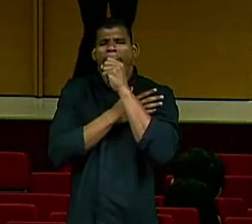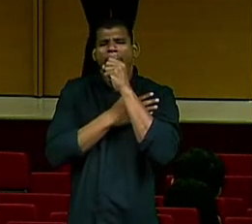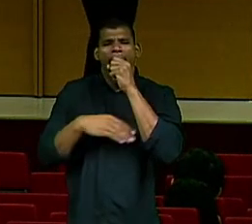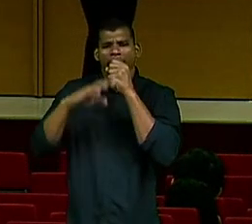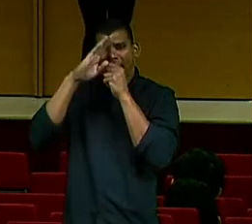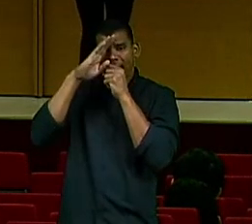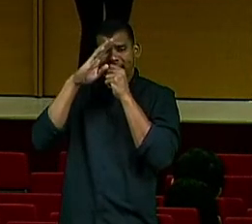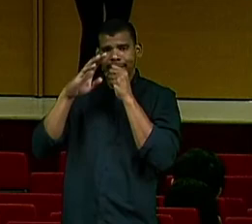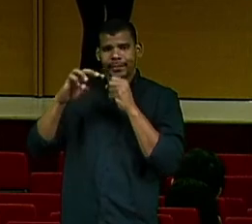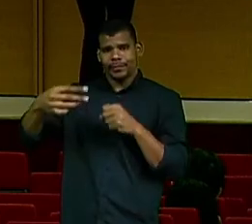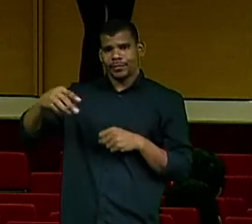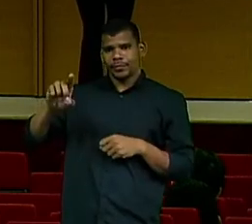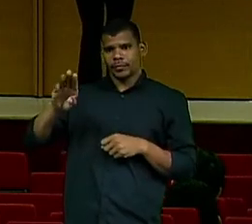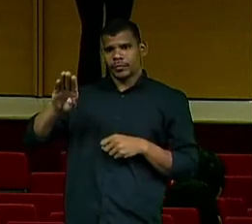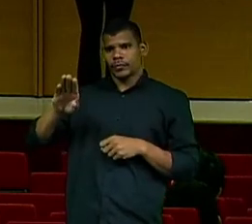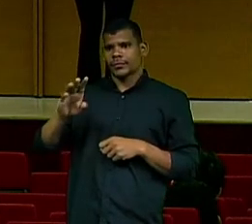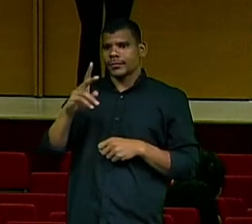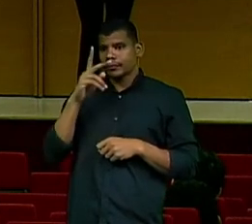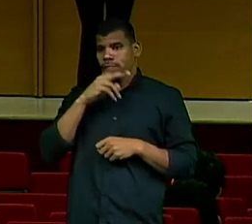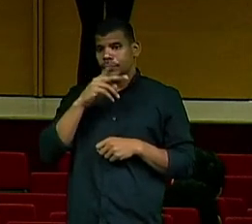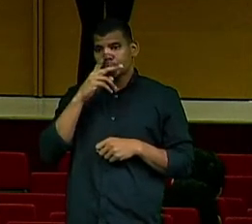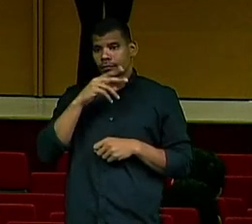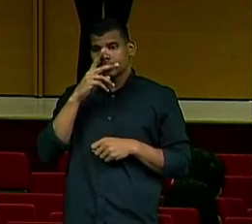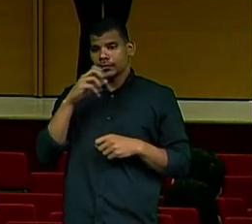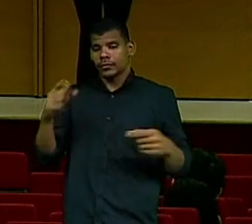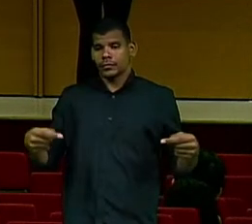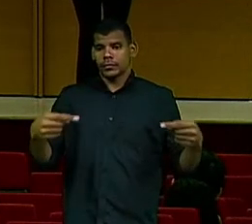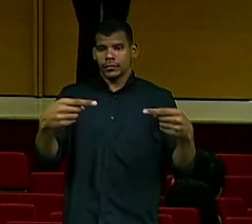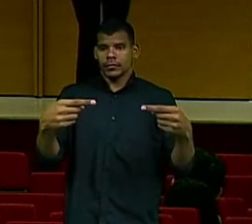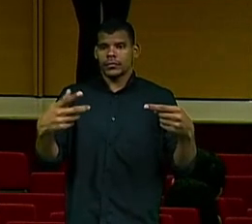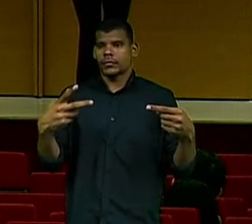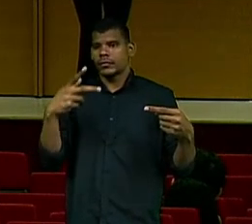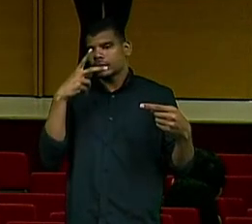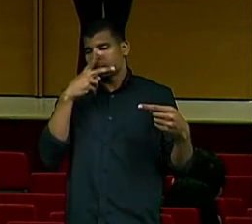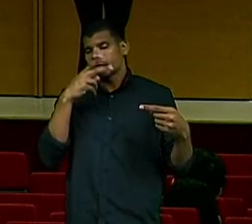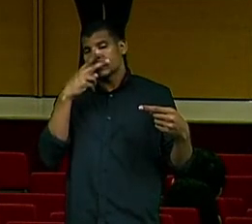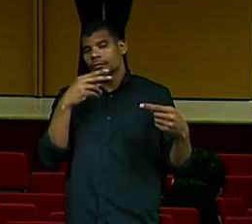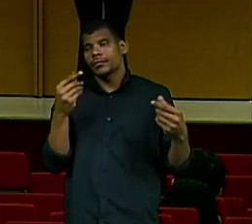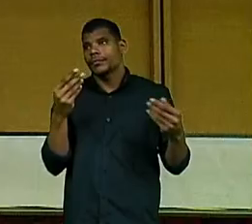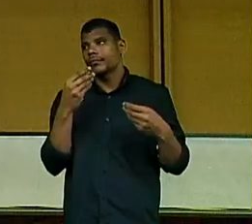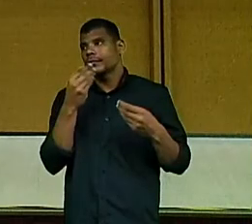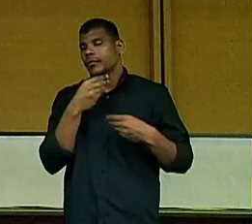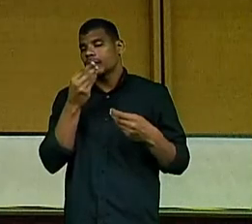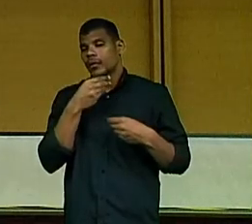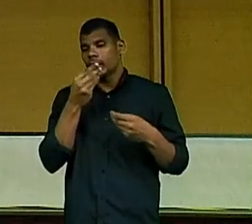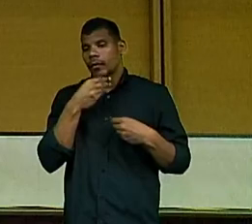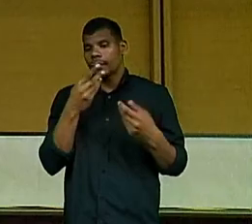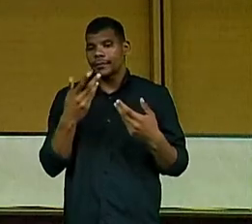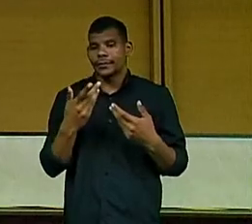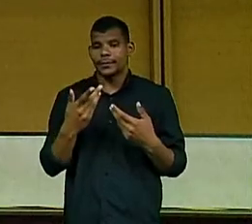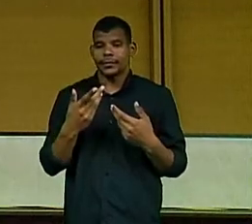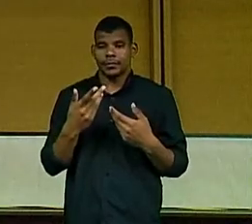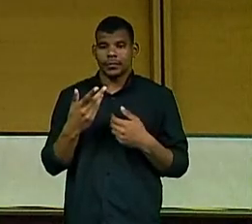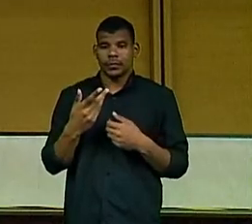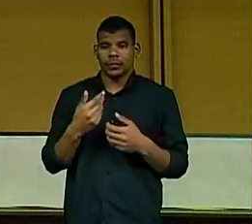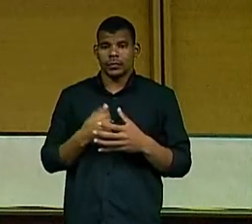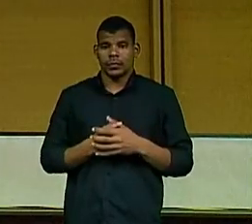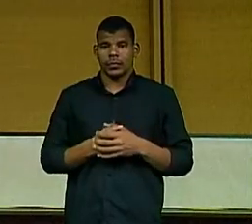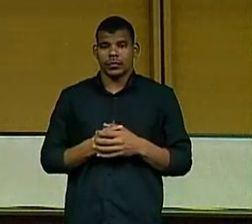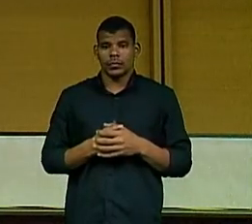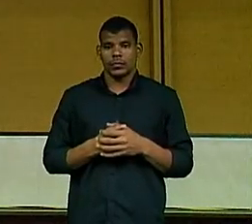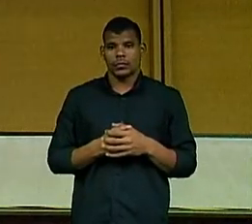o MDB aquela oposição assim né Mais ou